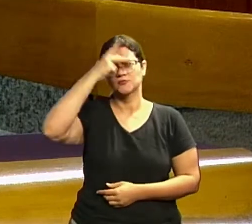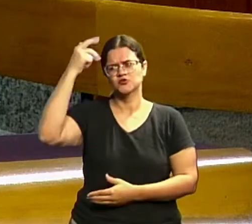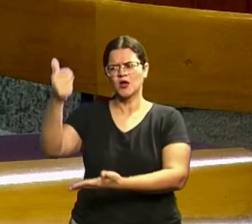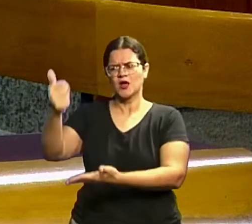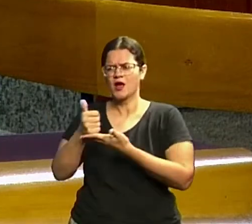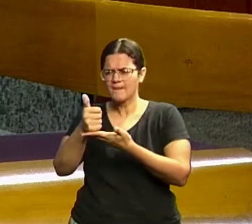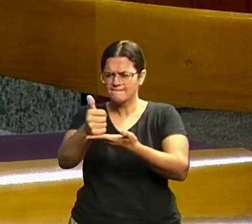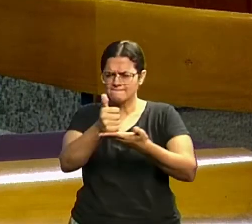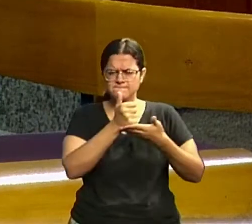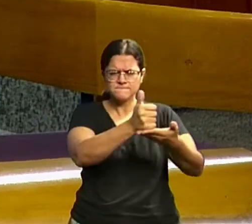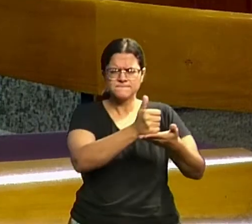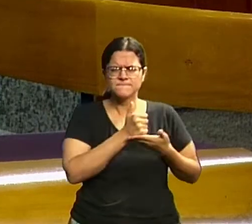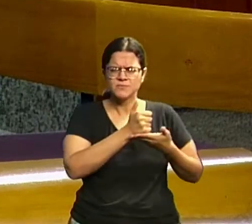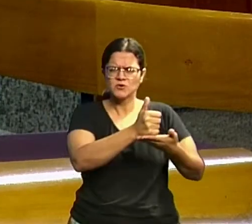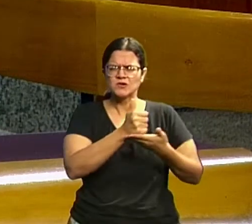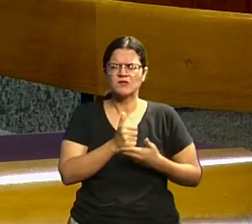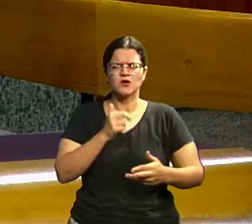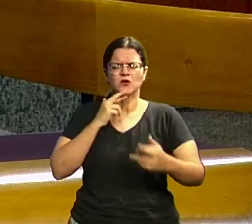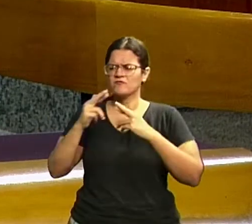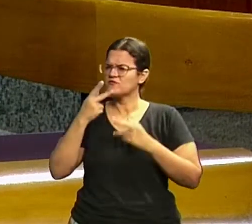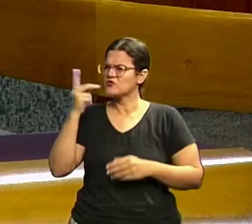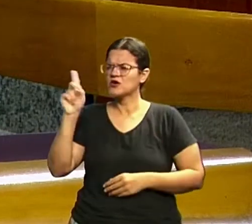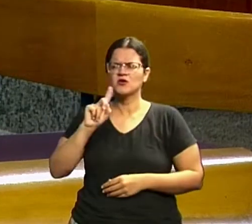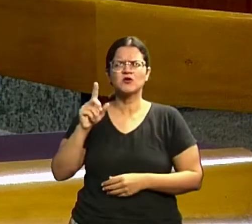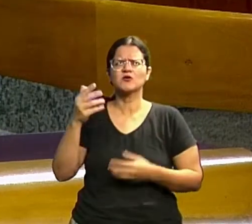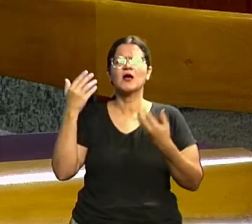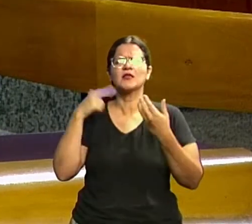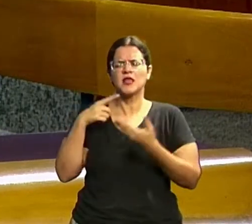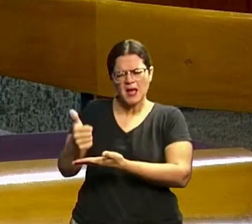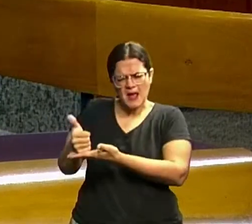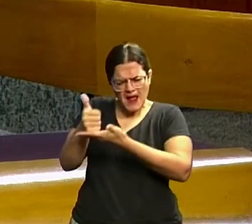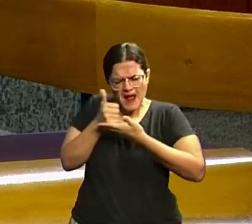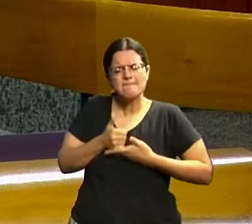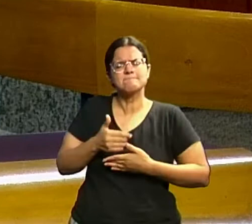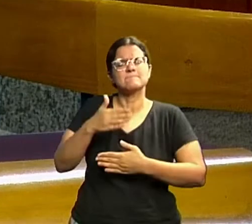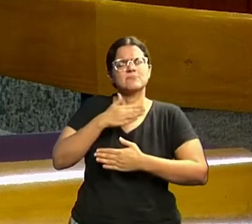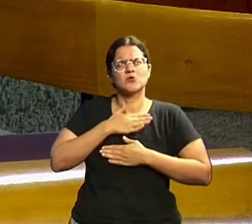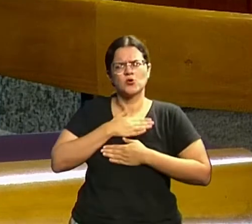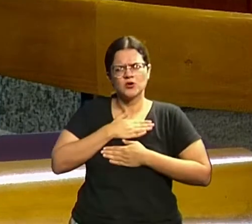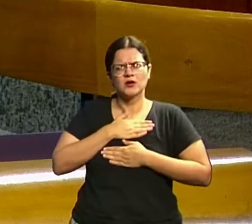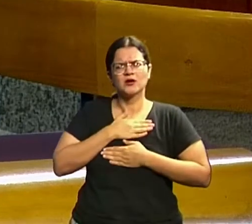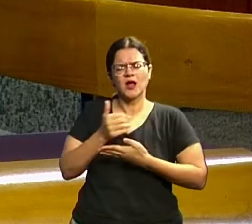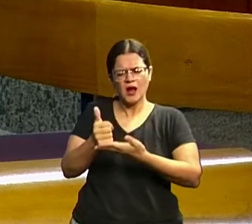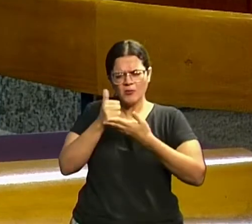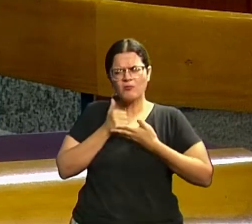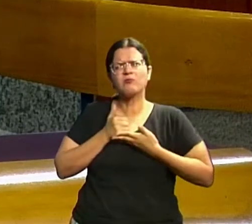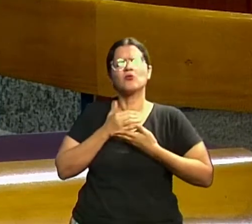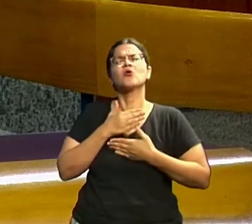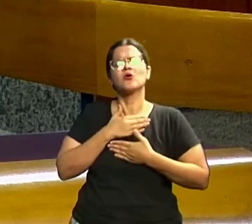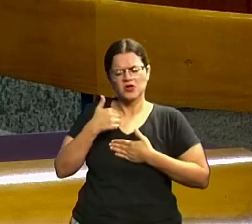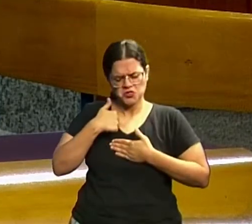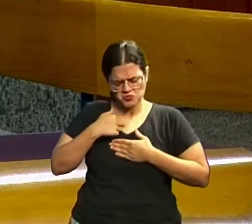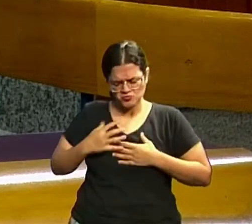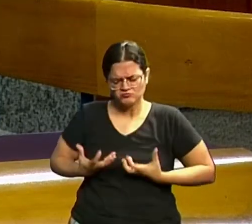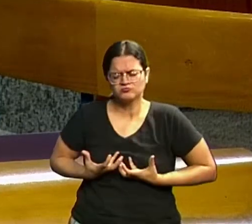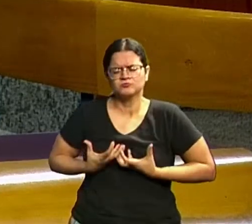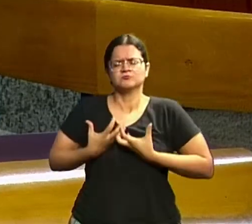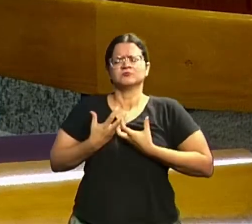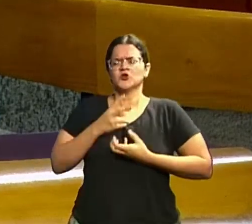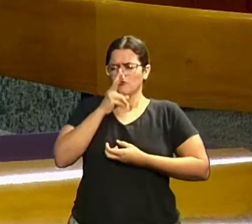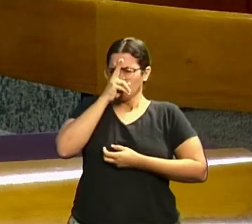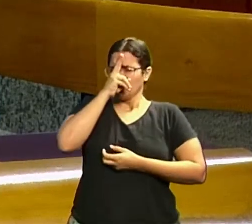aquelas pessoas que se levantaram em moção de apoio, em me apoiar, eu me